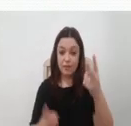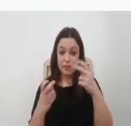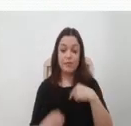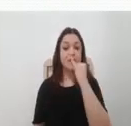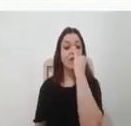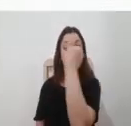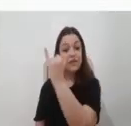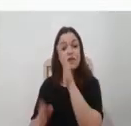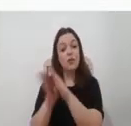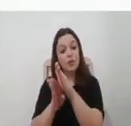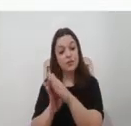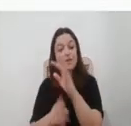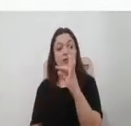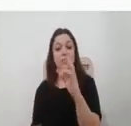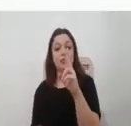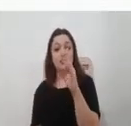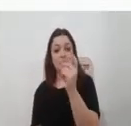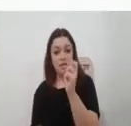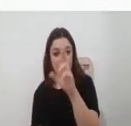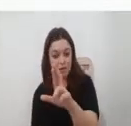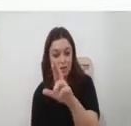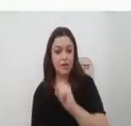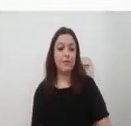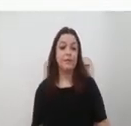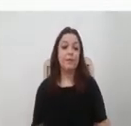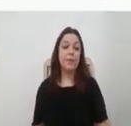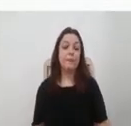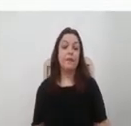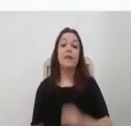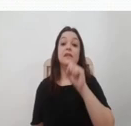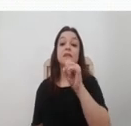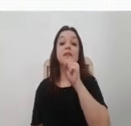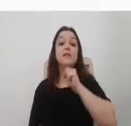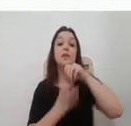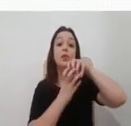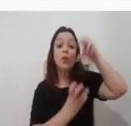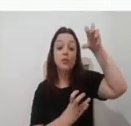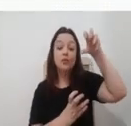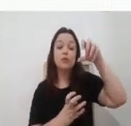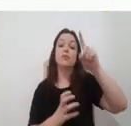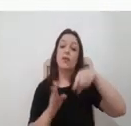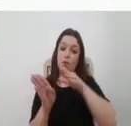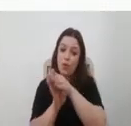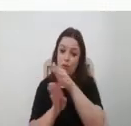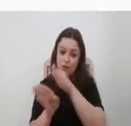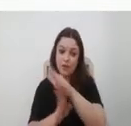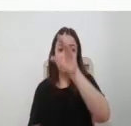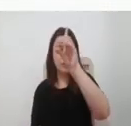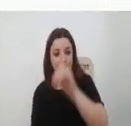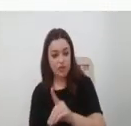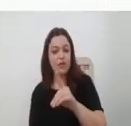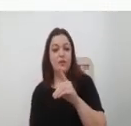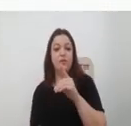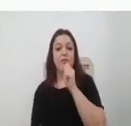então, deve ser reportado ao Conselho Tutelar da Criança e do Adolescente. Se envolve idosos, então, é